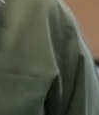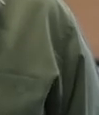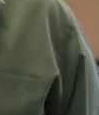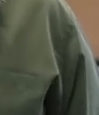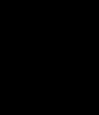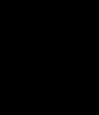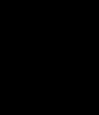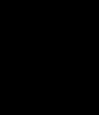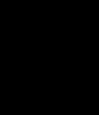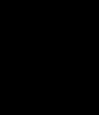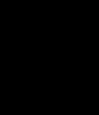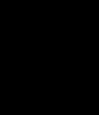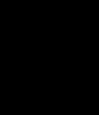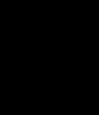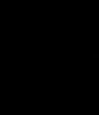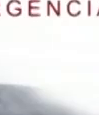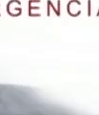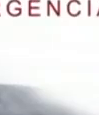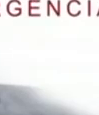sangue humano.